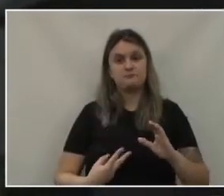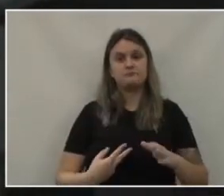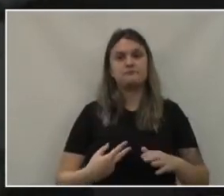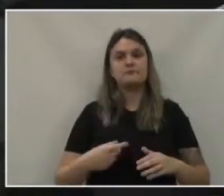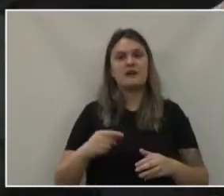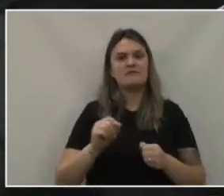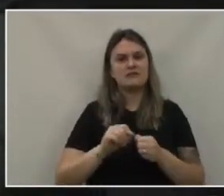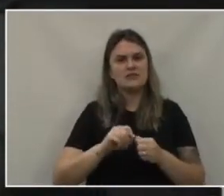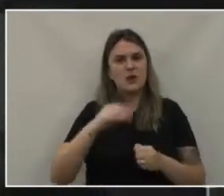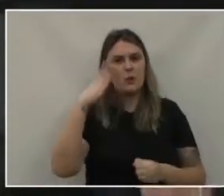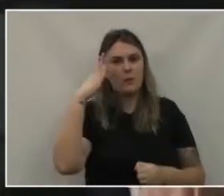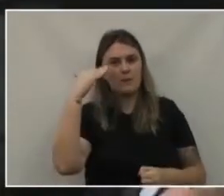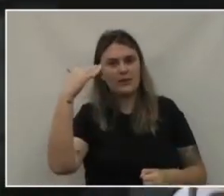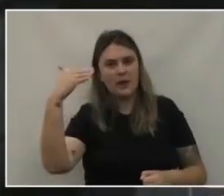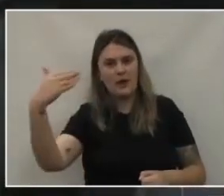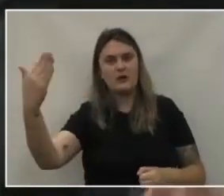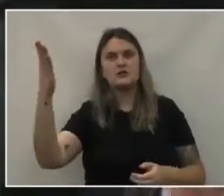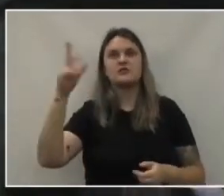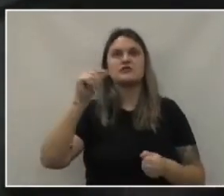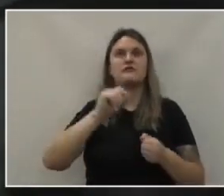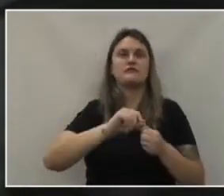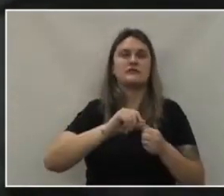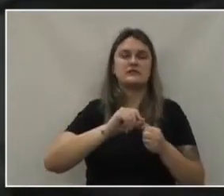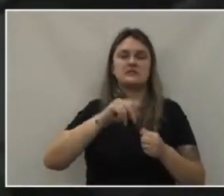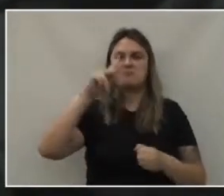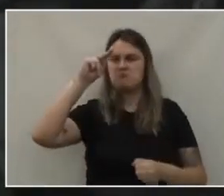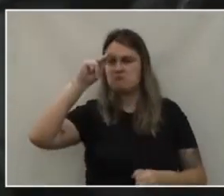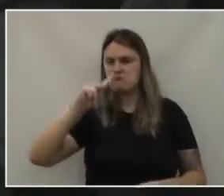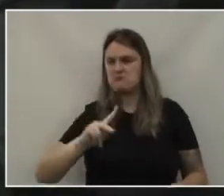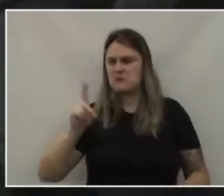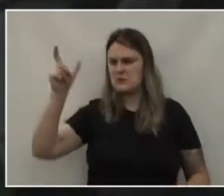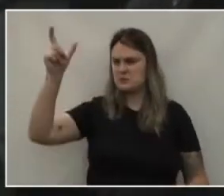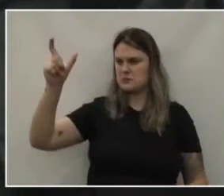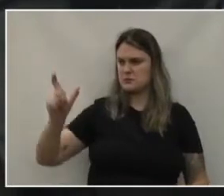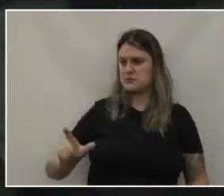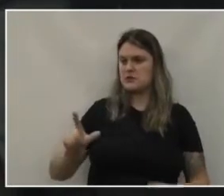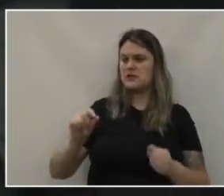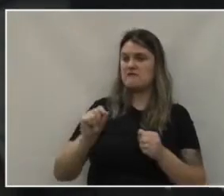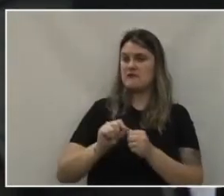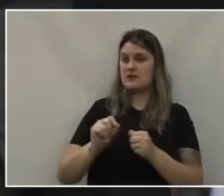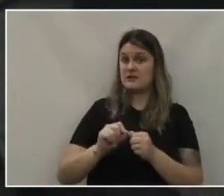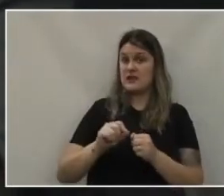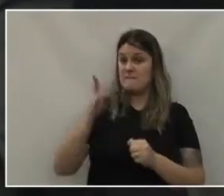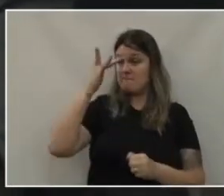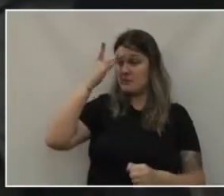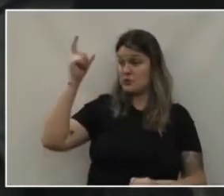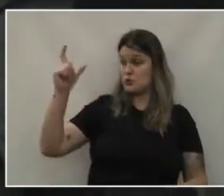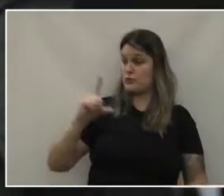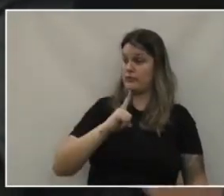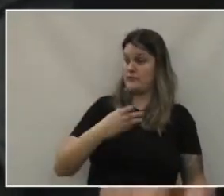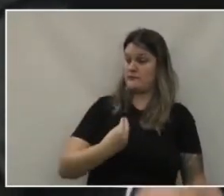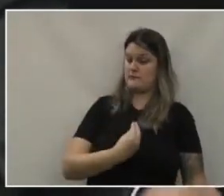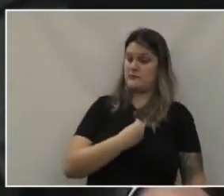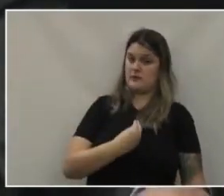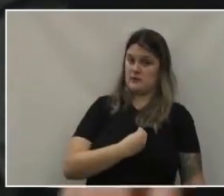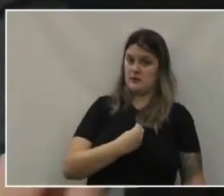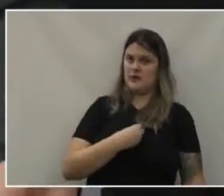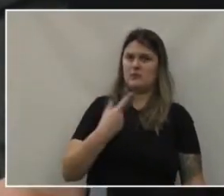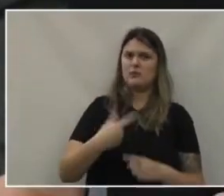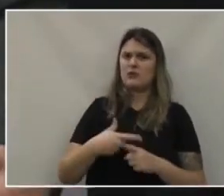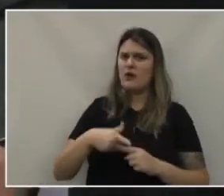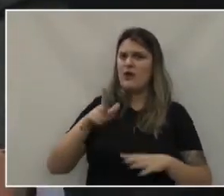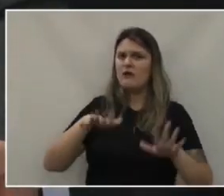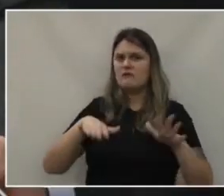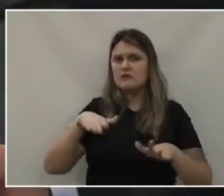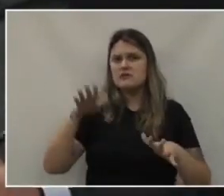as homenagens e o reconhecimento precisa ser feito enquanto a pessoa está viva. Porque